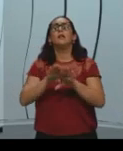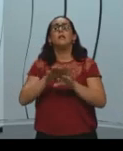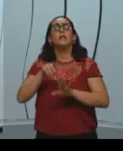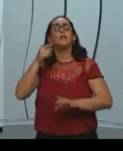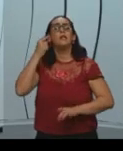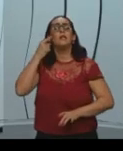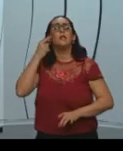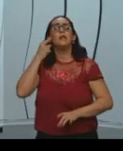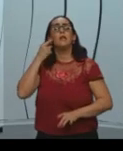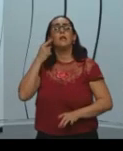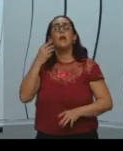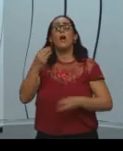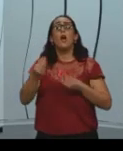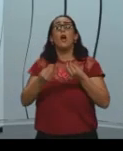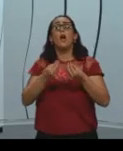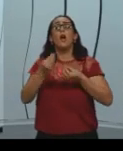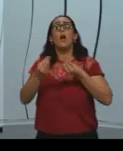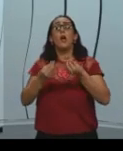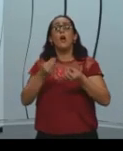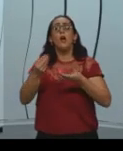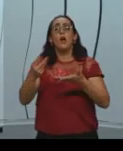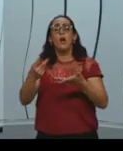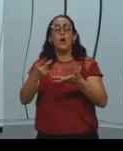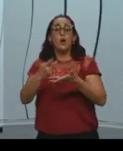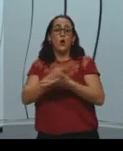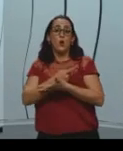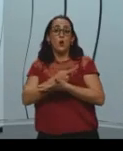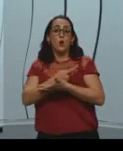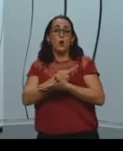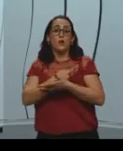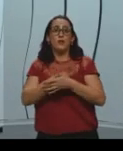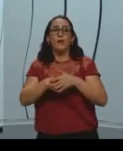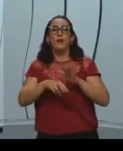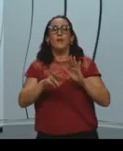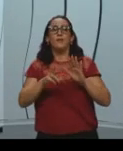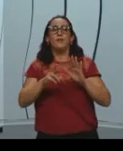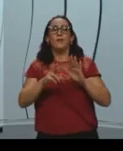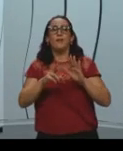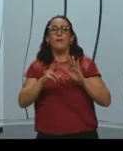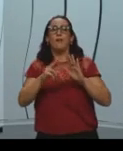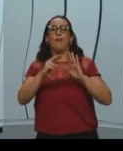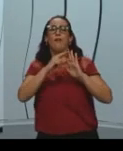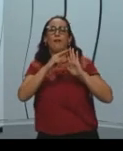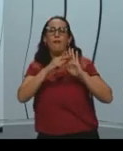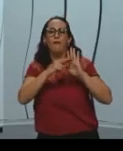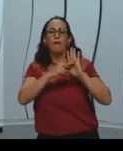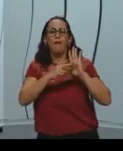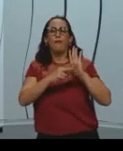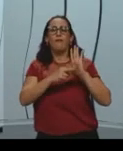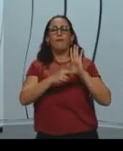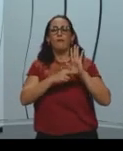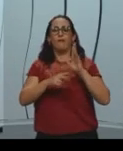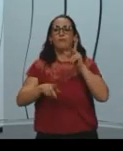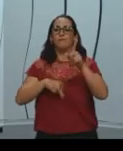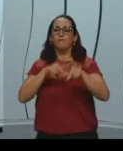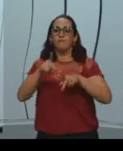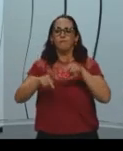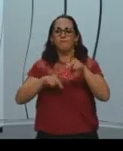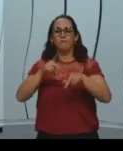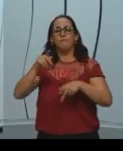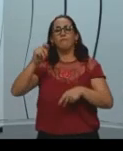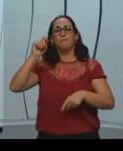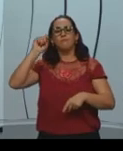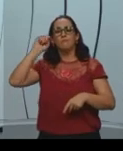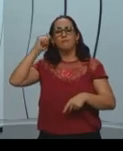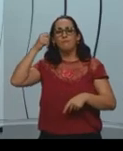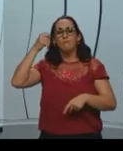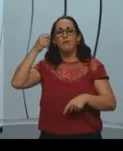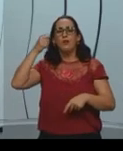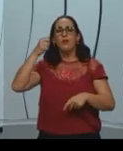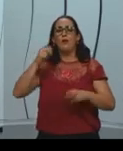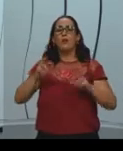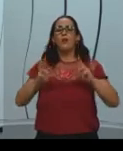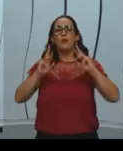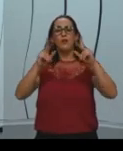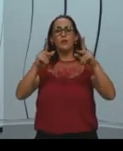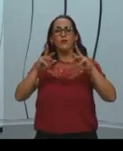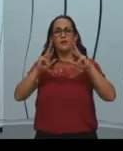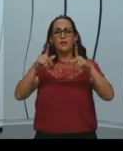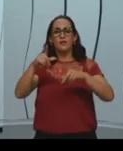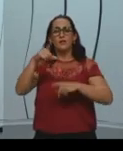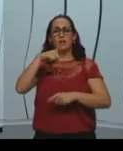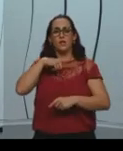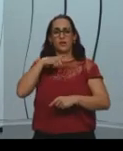das questões referentes aí à população africana, né, da diversidade presente entre esses povos,